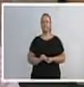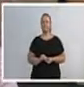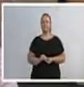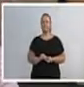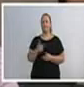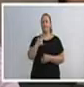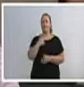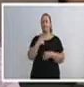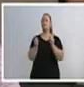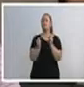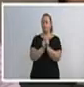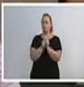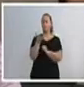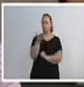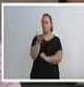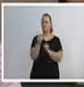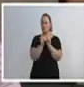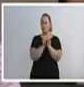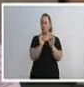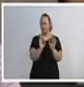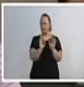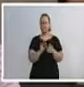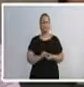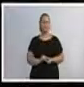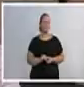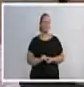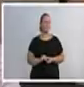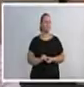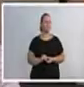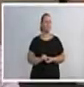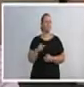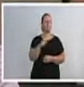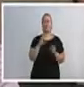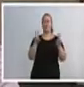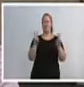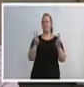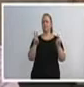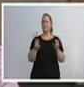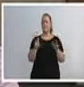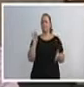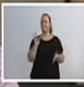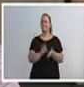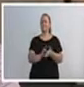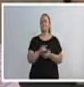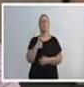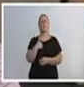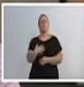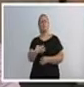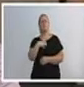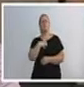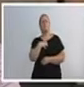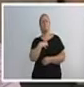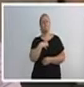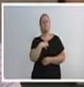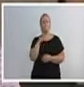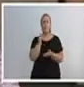um co-vereador com o senhor, não posso? Sim. Vereador, o que o senhor tocou nesse assunto foi exatamente a dificuldade que eu sinto nos